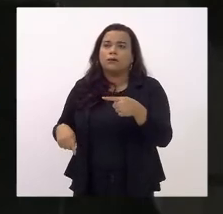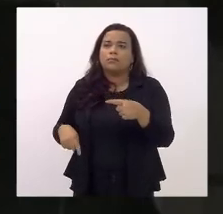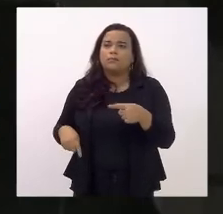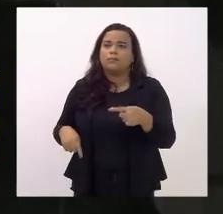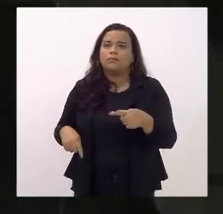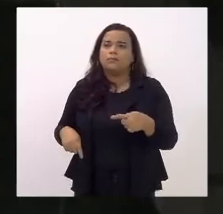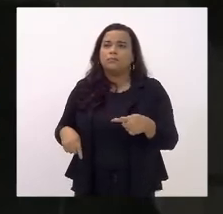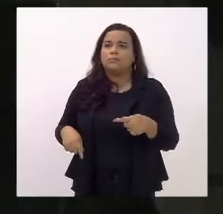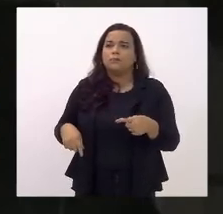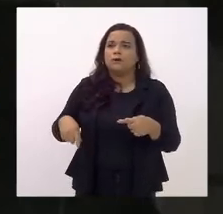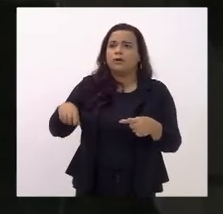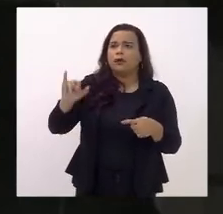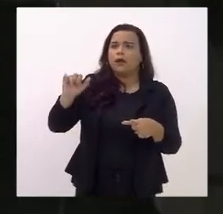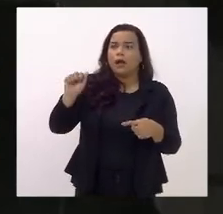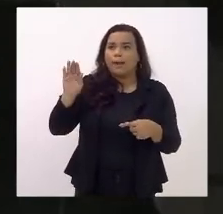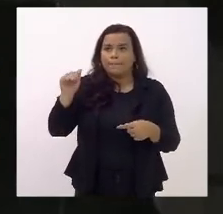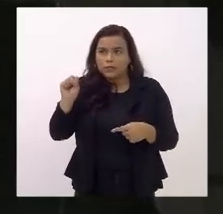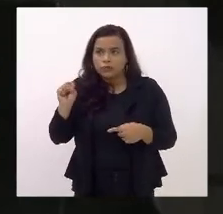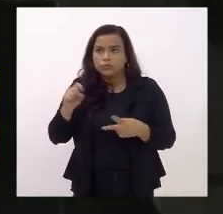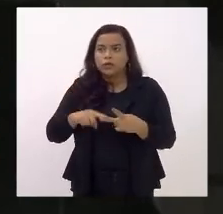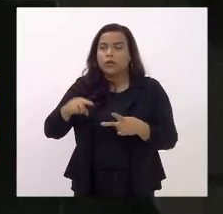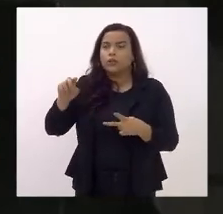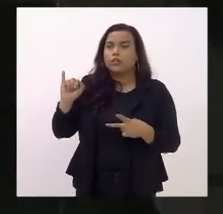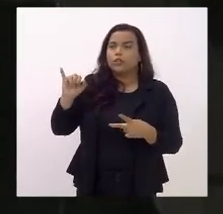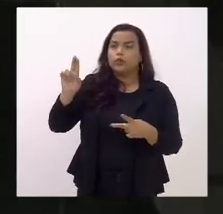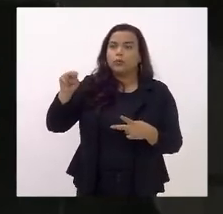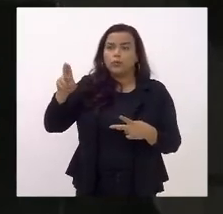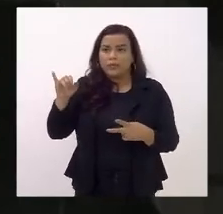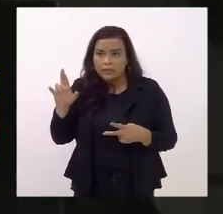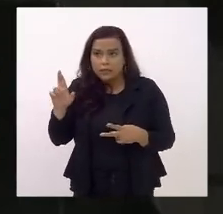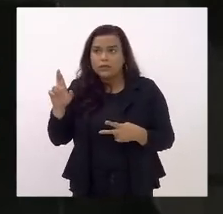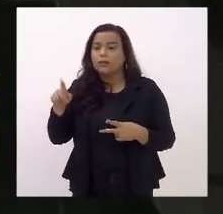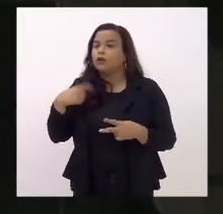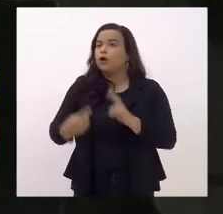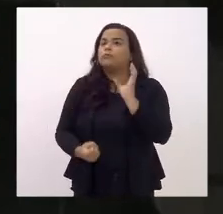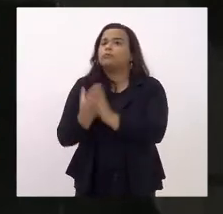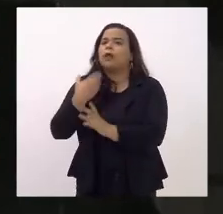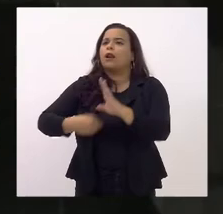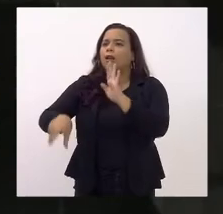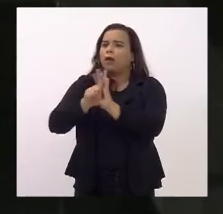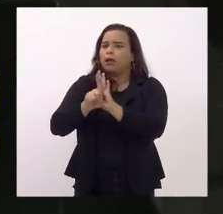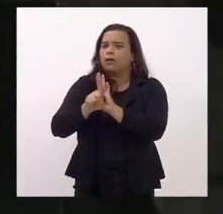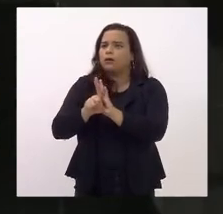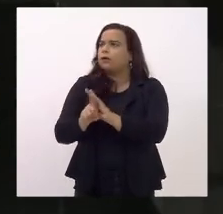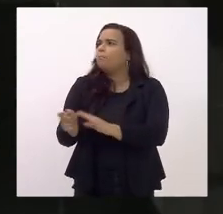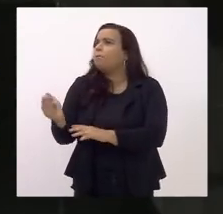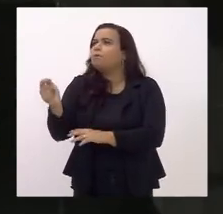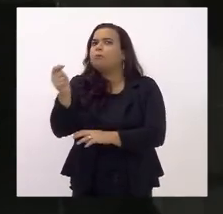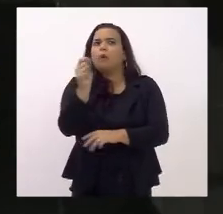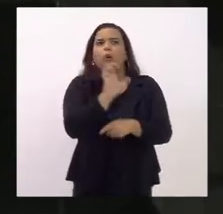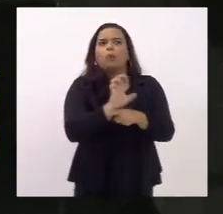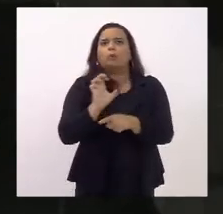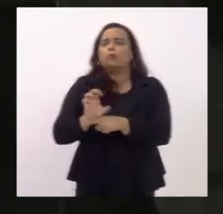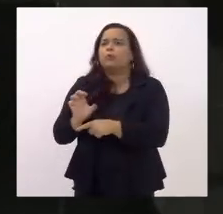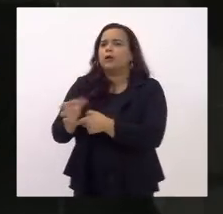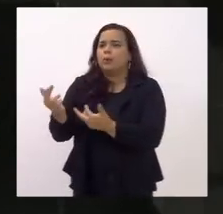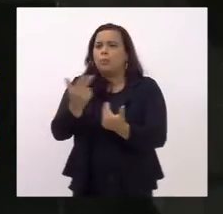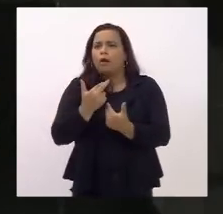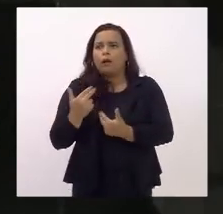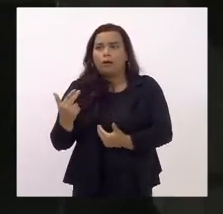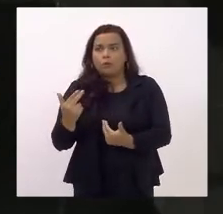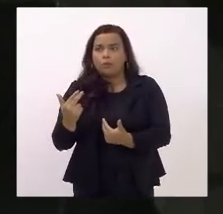UNIR. Nós aqui fizemos uma lei, tia Ju, que poucos estados da federação fizeram, se é que tem algum outro que fez, Flávio, Célia, que